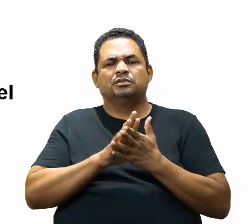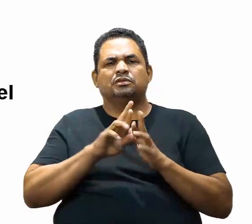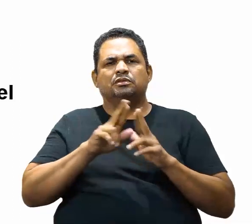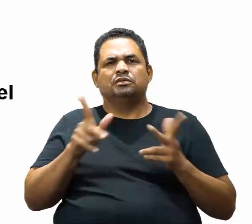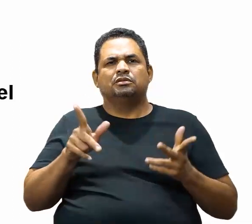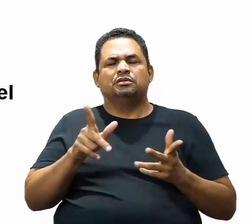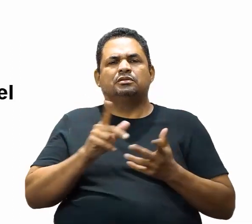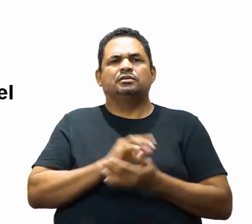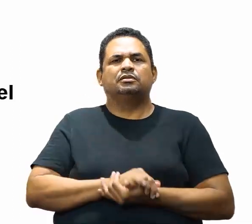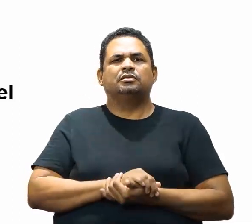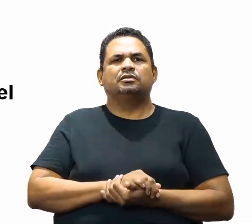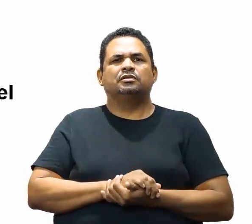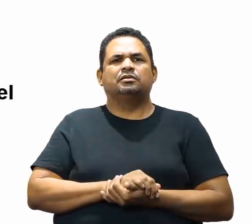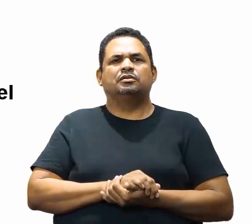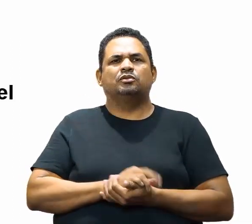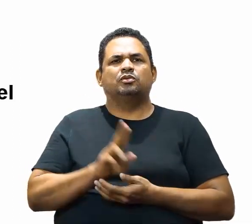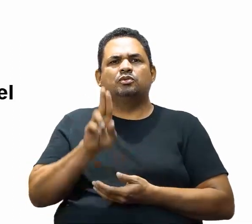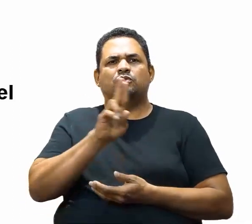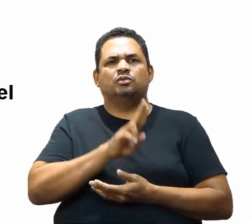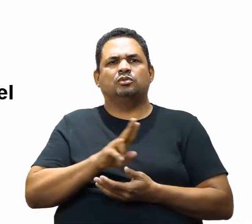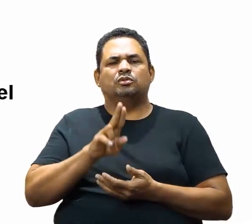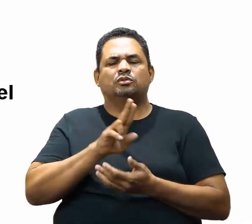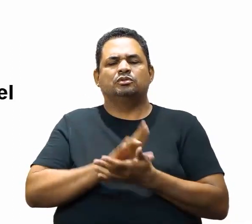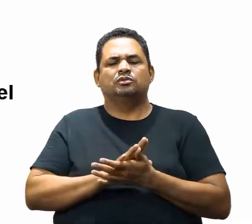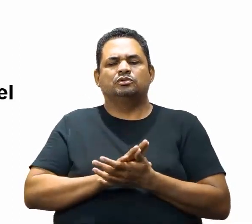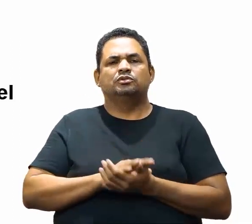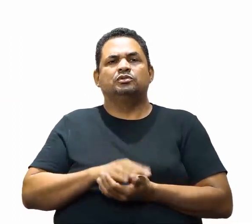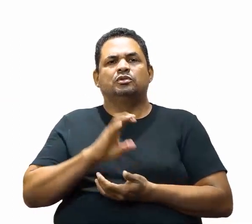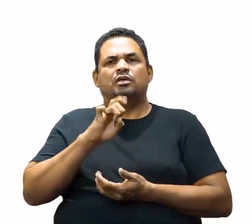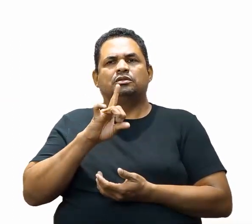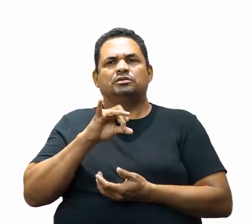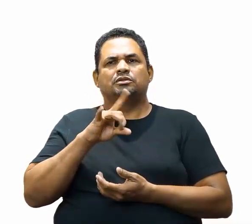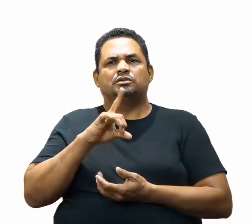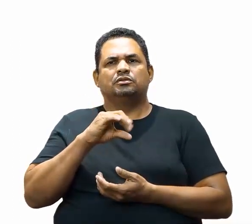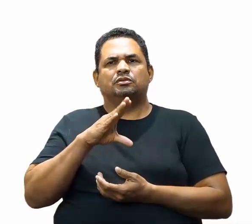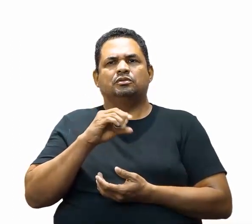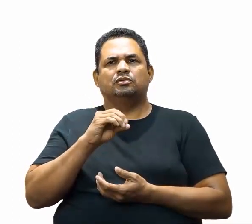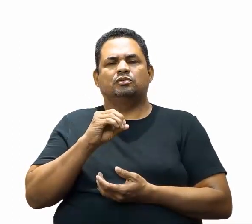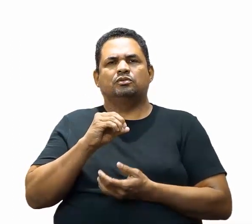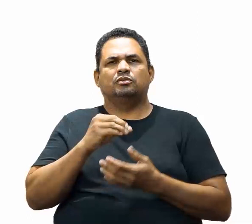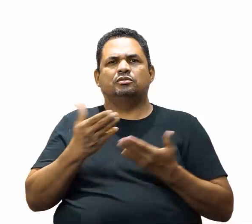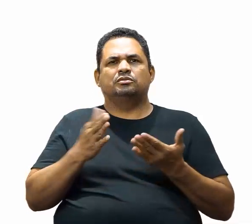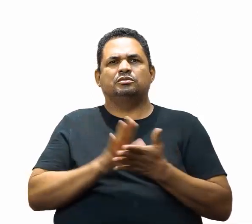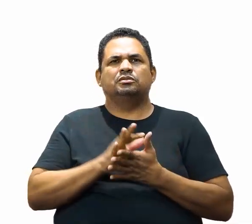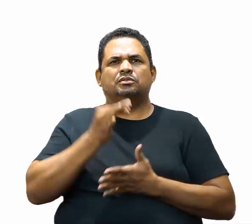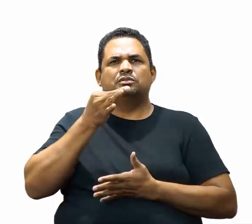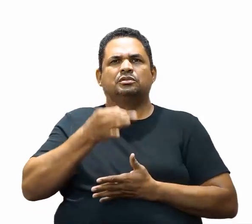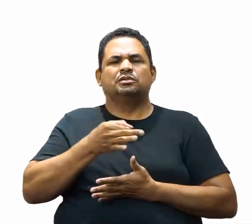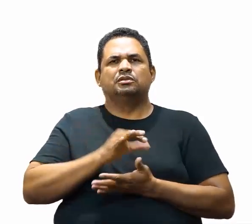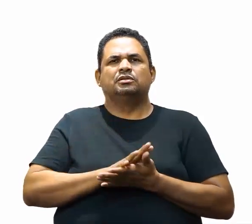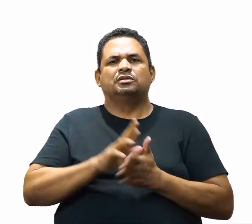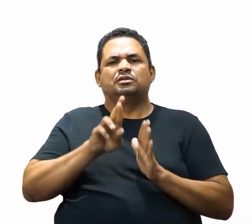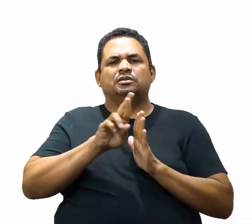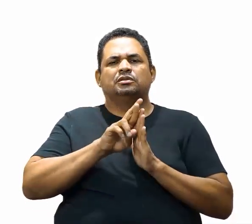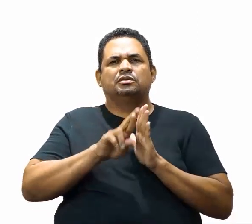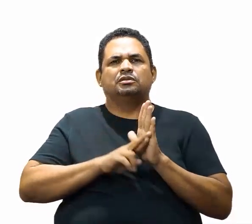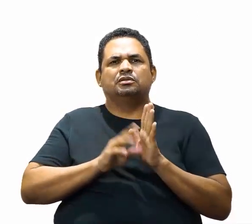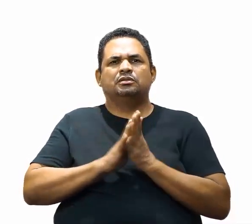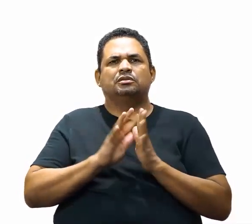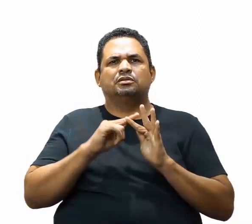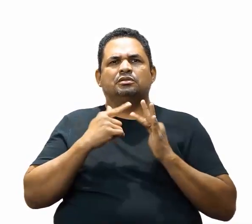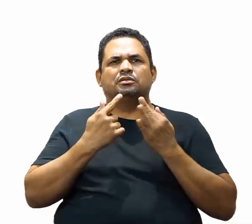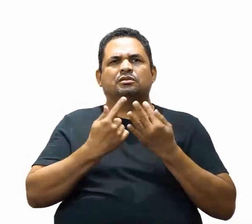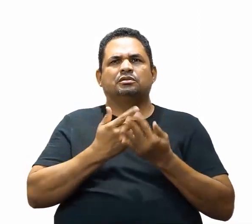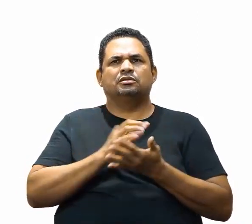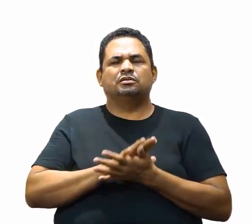elas é o uso do meu artigo. Certo? E a regra geral do plural, que é a